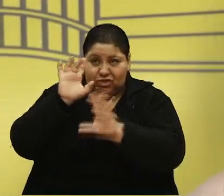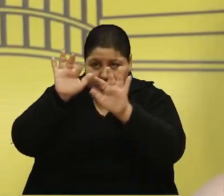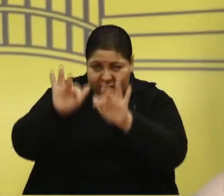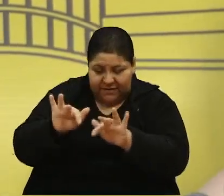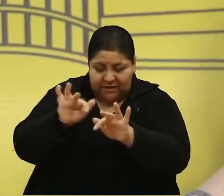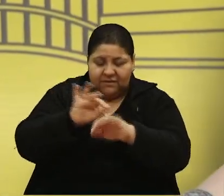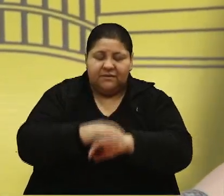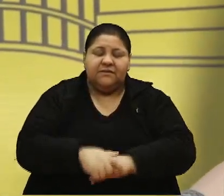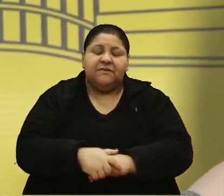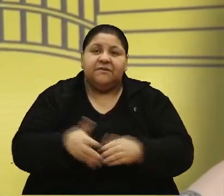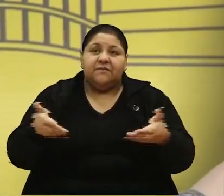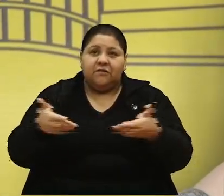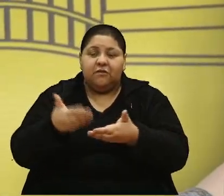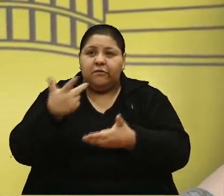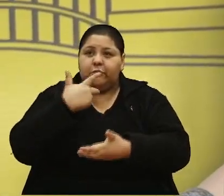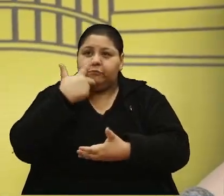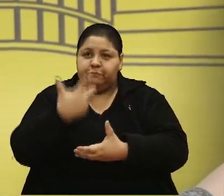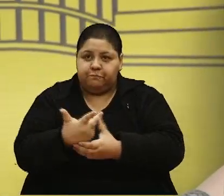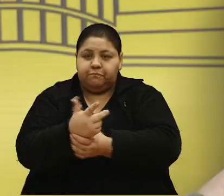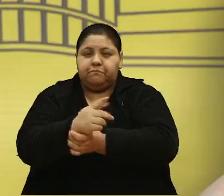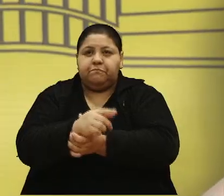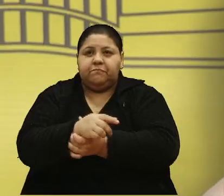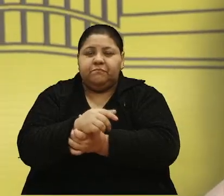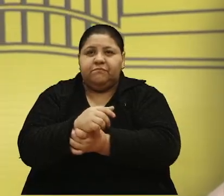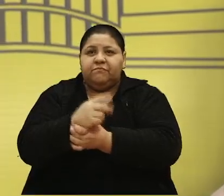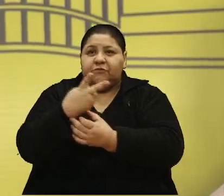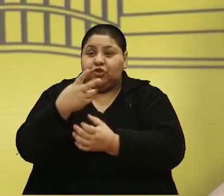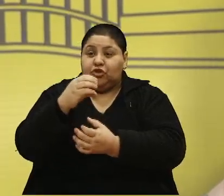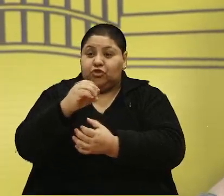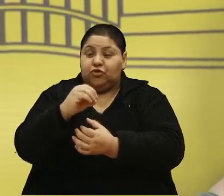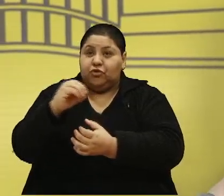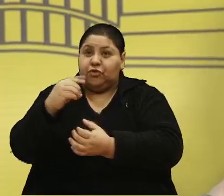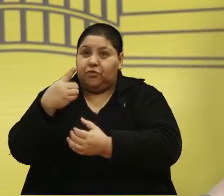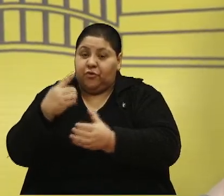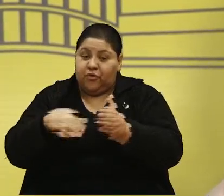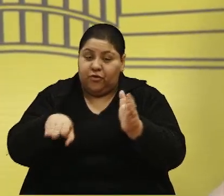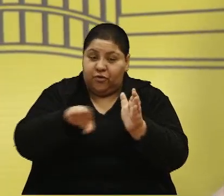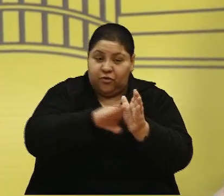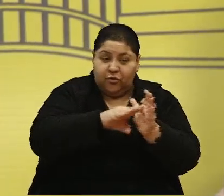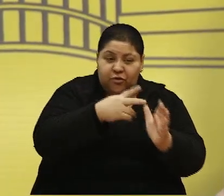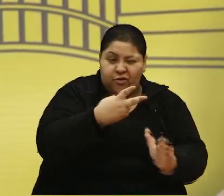concluir, eu estava falando que de 2001 a